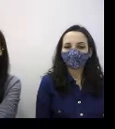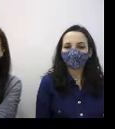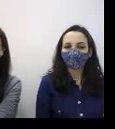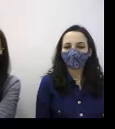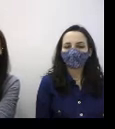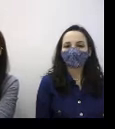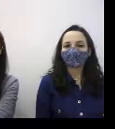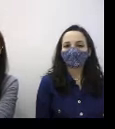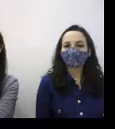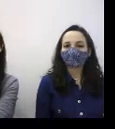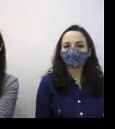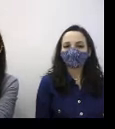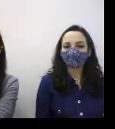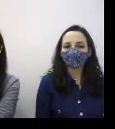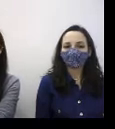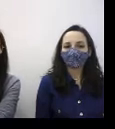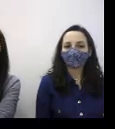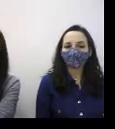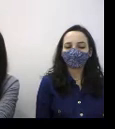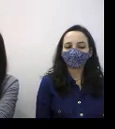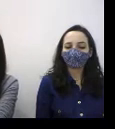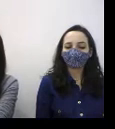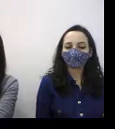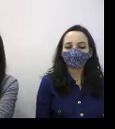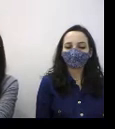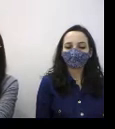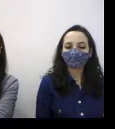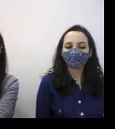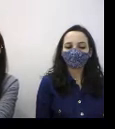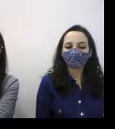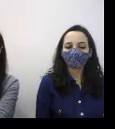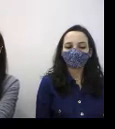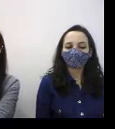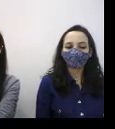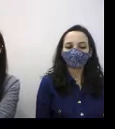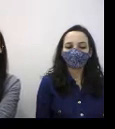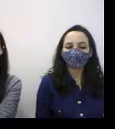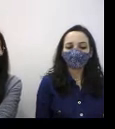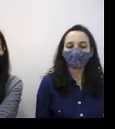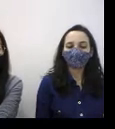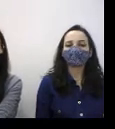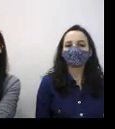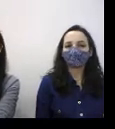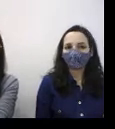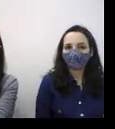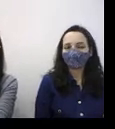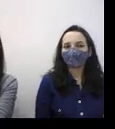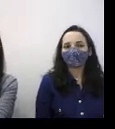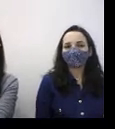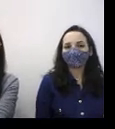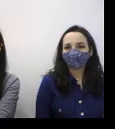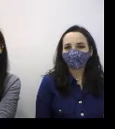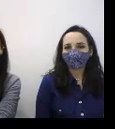senso comum, a gente costuma muito, né, ver as pessoas assim, quando ao acordar, então